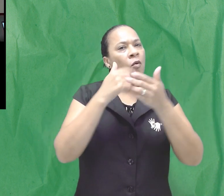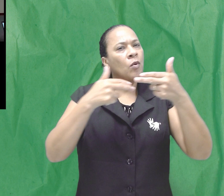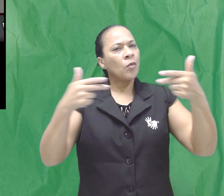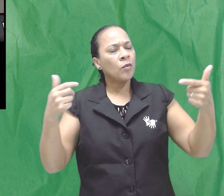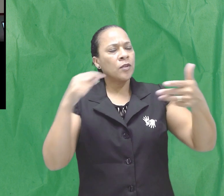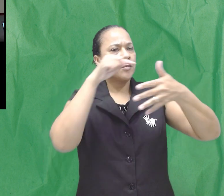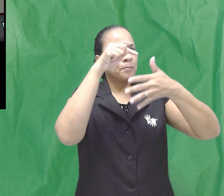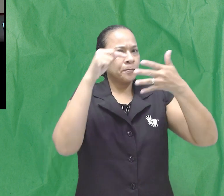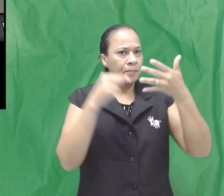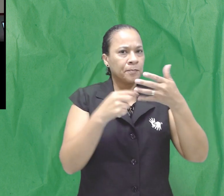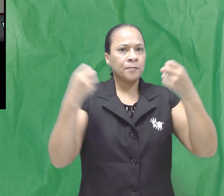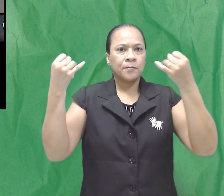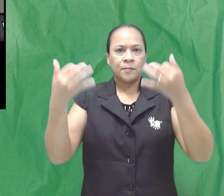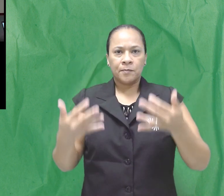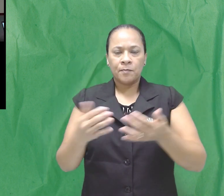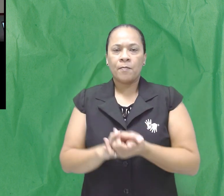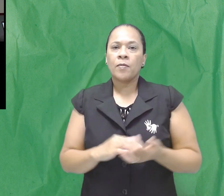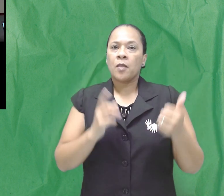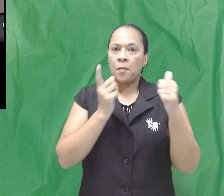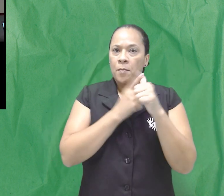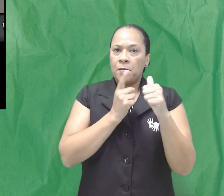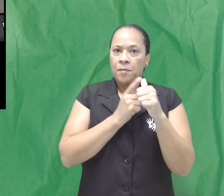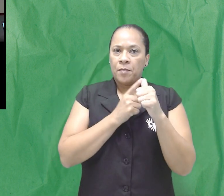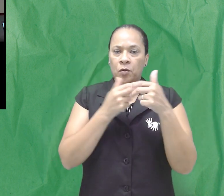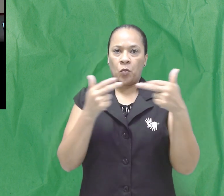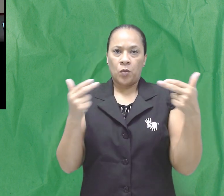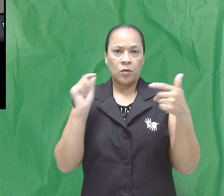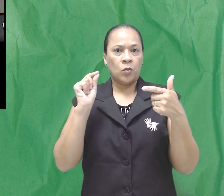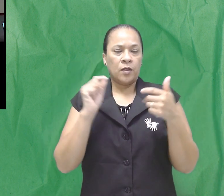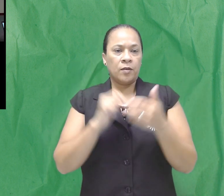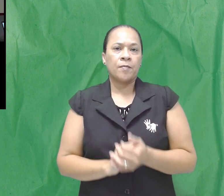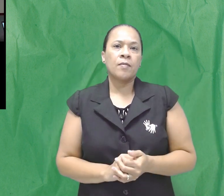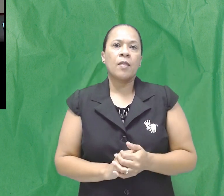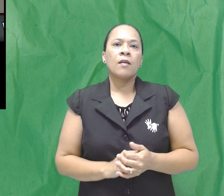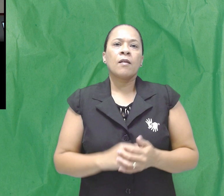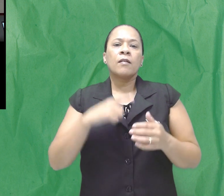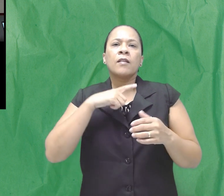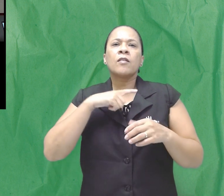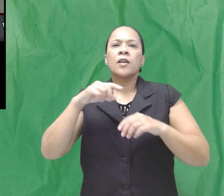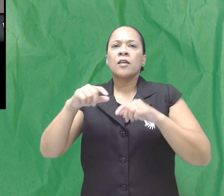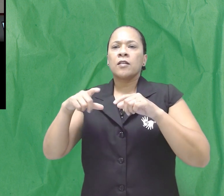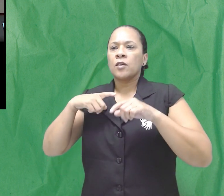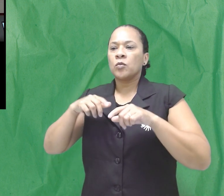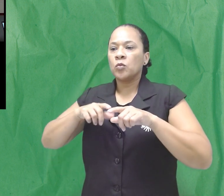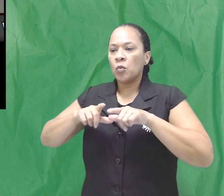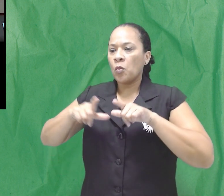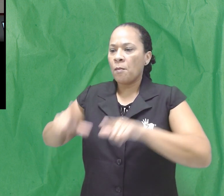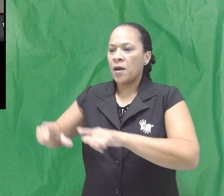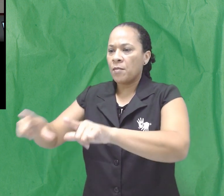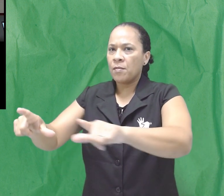desses itens. O primeiro deles, né, que nós podemos destacar, é a presença de pisos